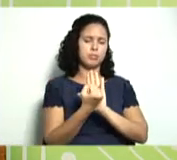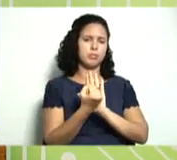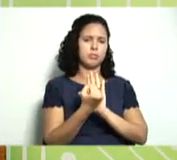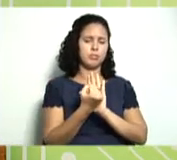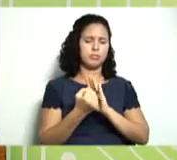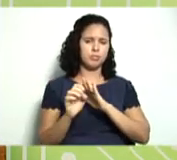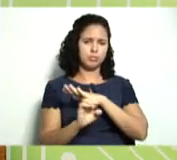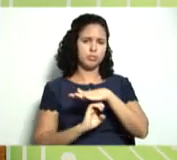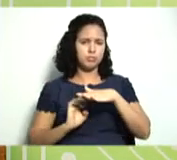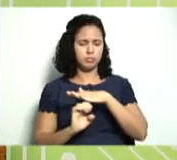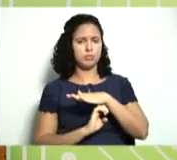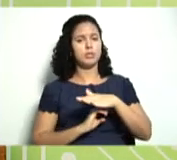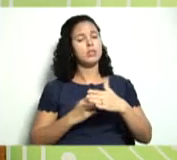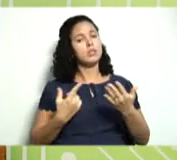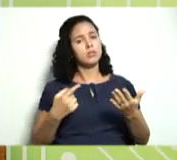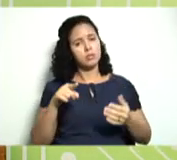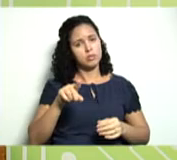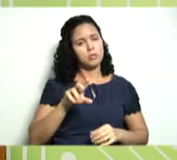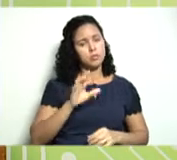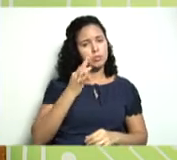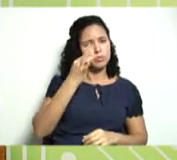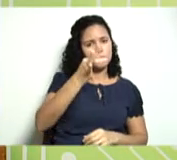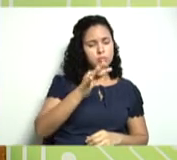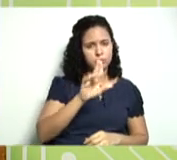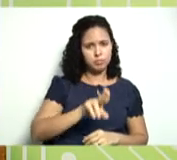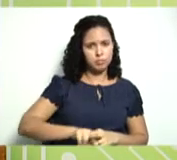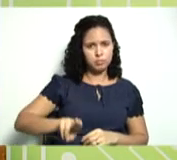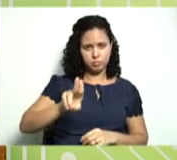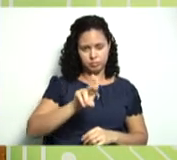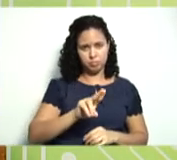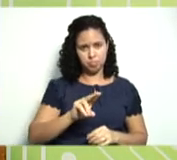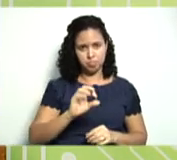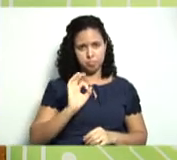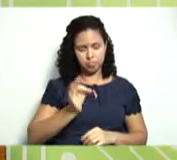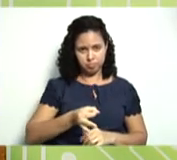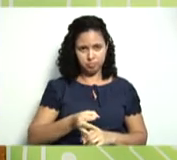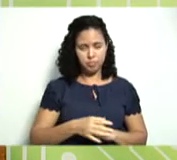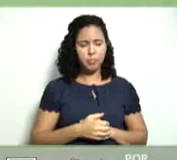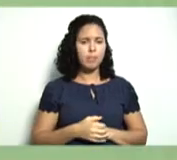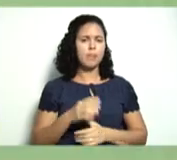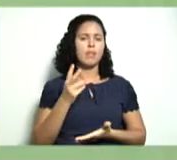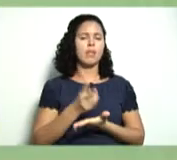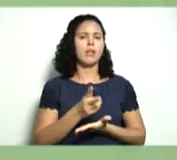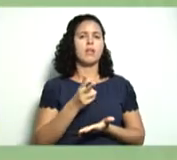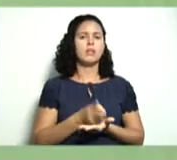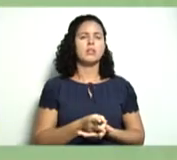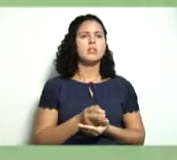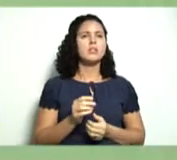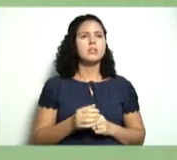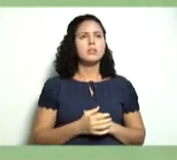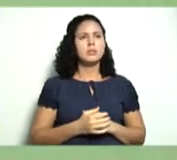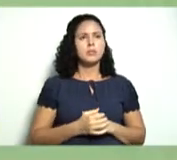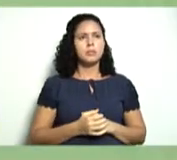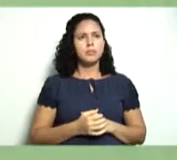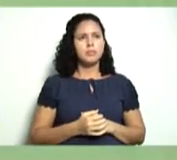com certeza você vai utilizar certo continuando aqui ó a gente precisa saber fazer o